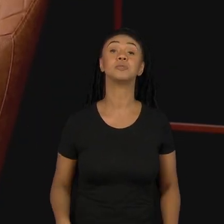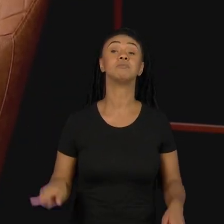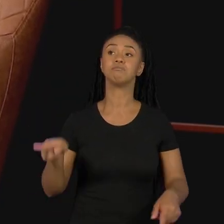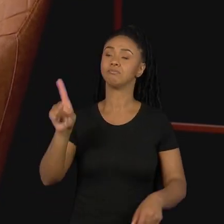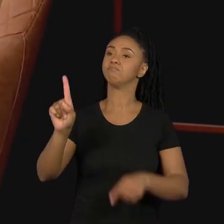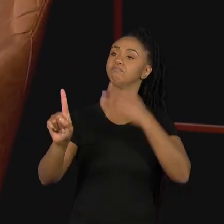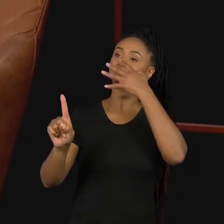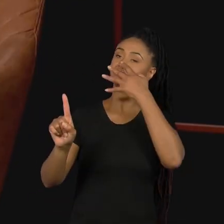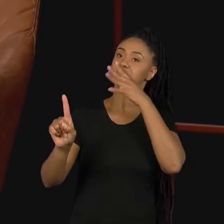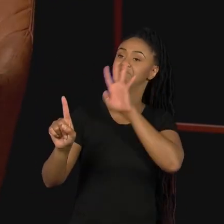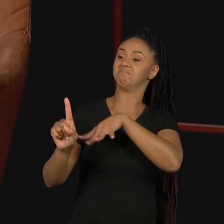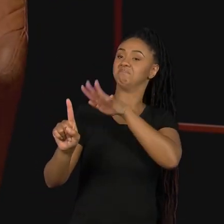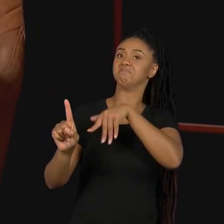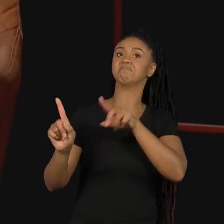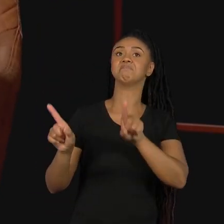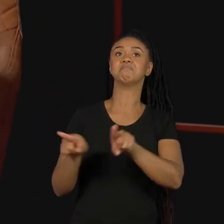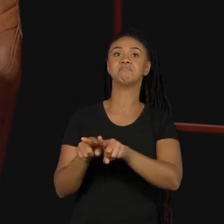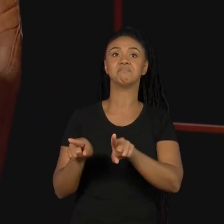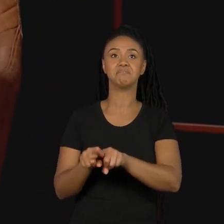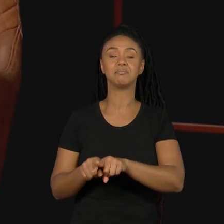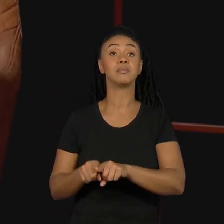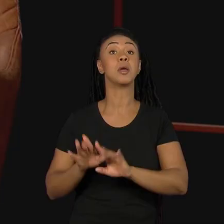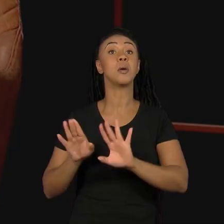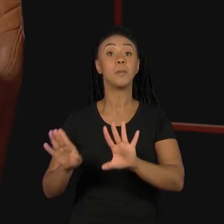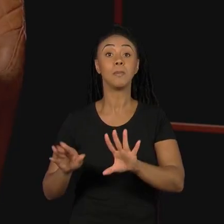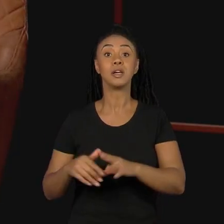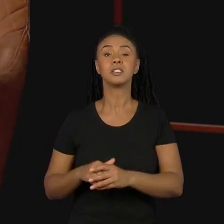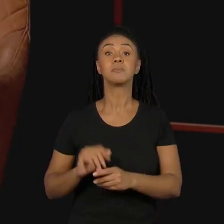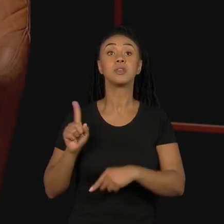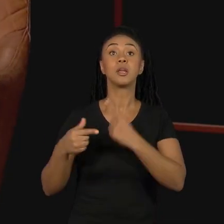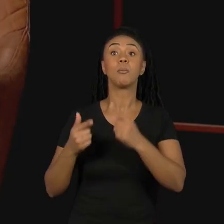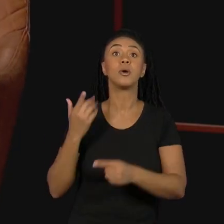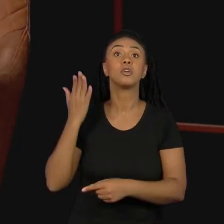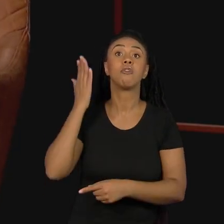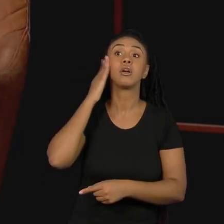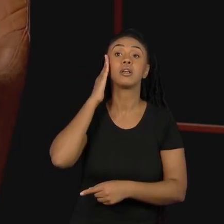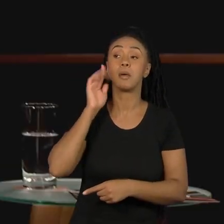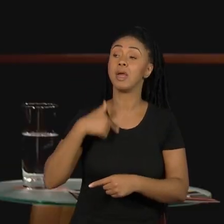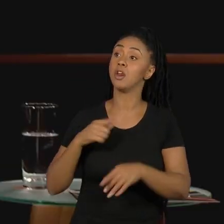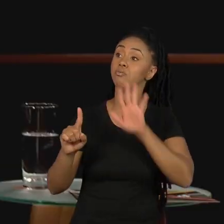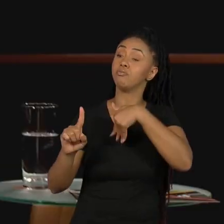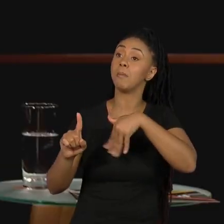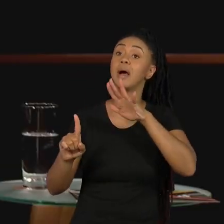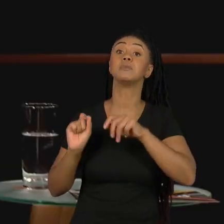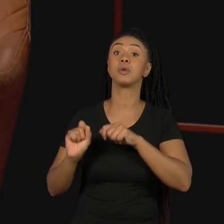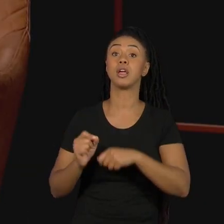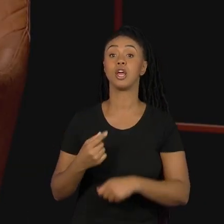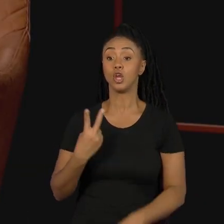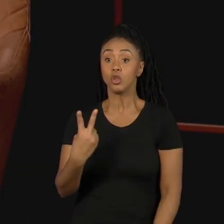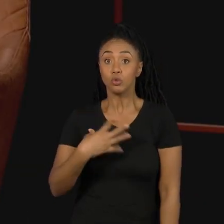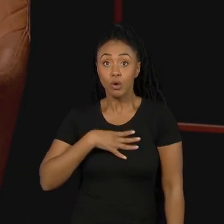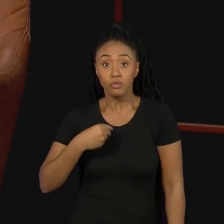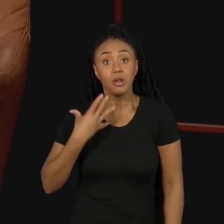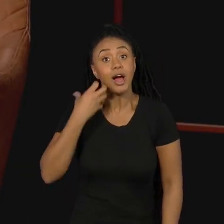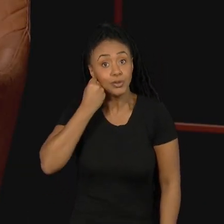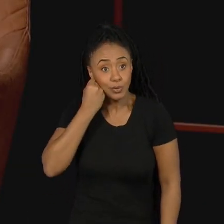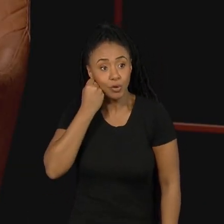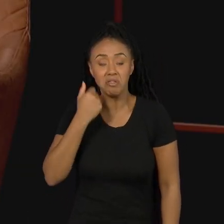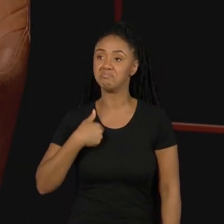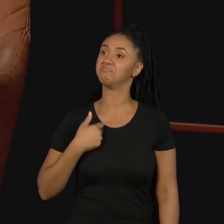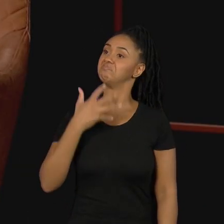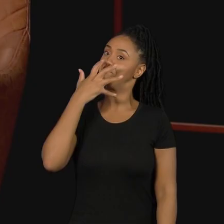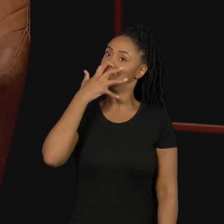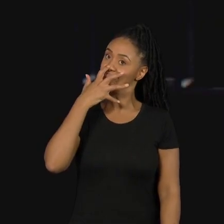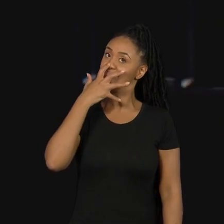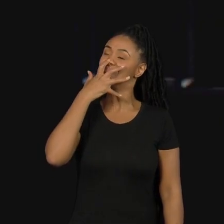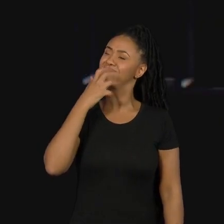muito. Mas a minha admiração por ele aumentou muito quando eu soube que ele adotou 2 crianças. Que isso para mim é o máximo. Isso